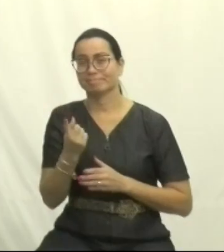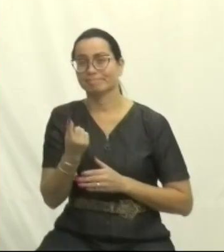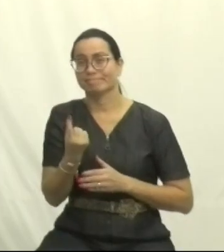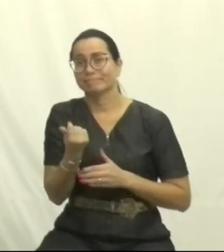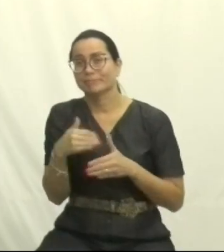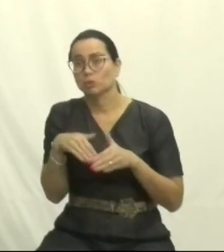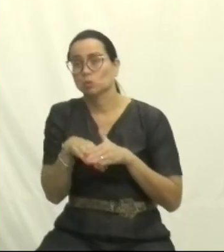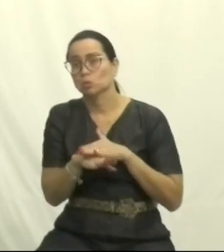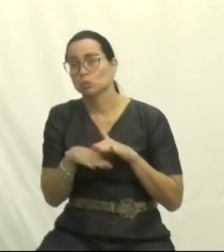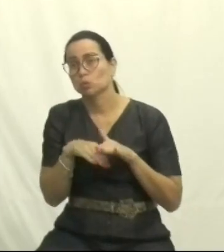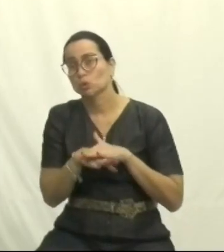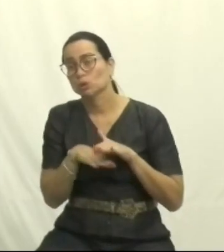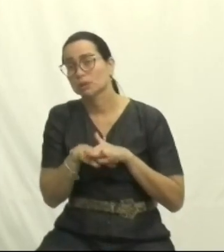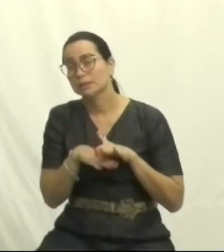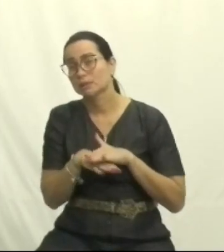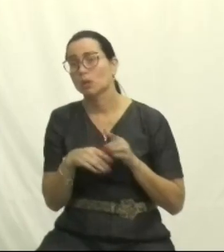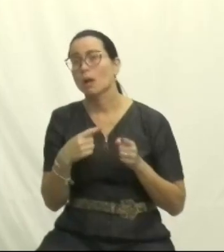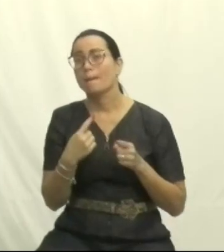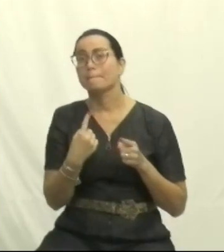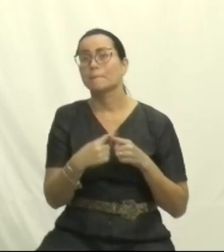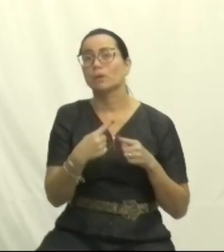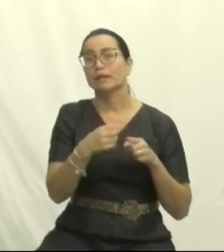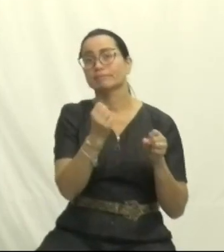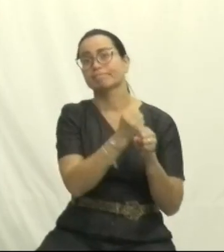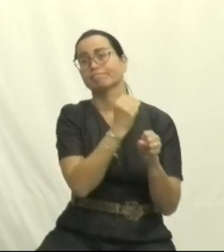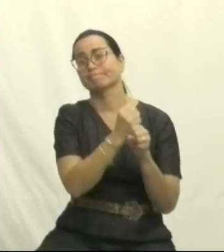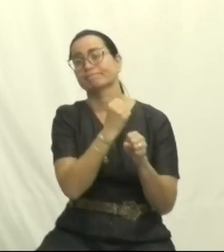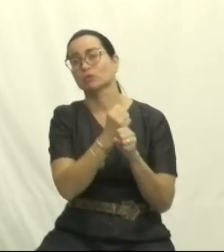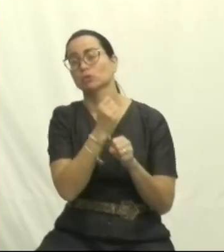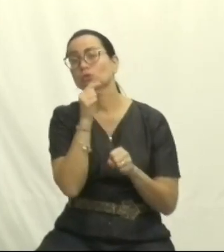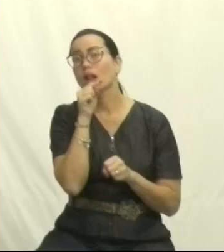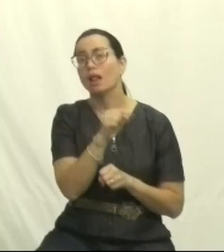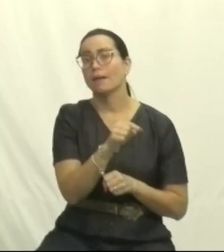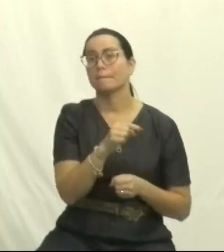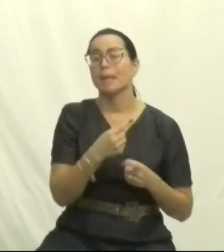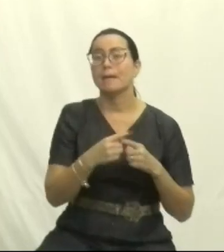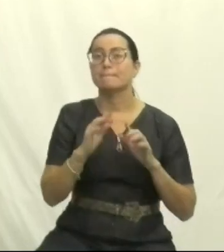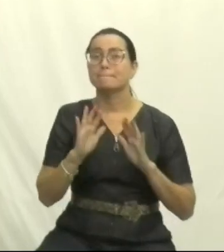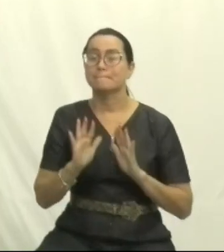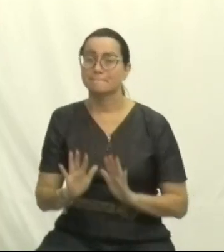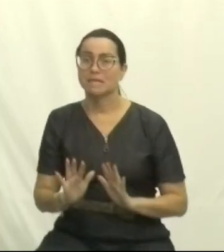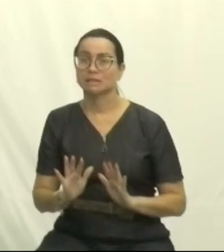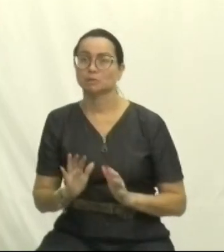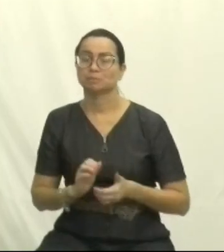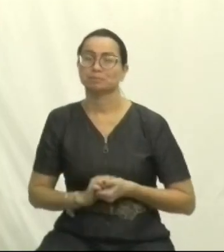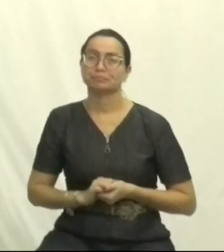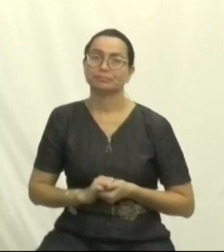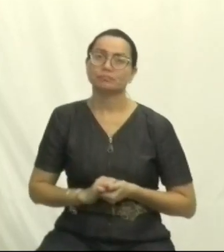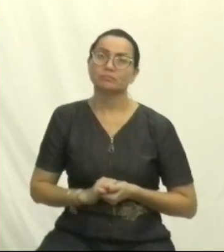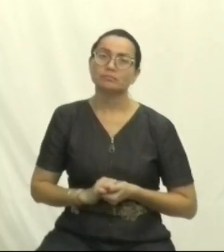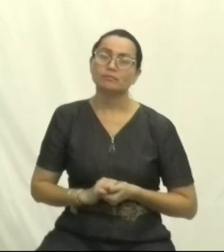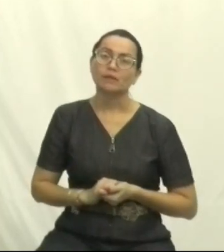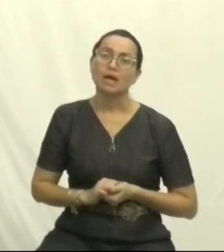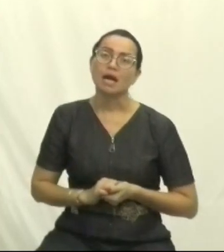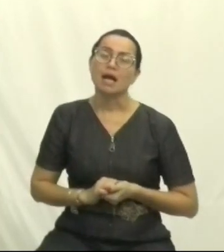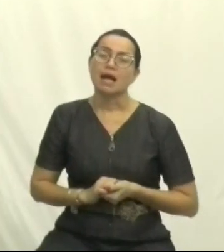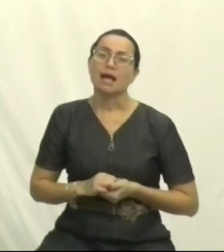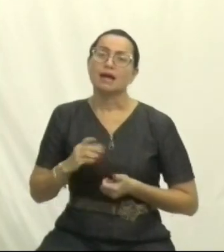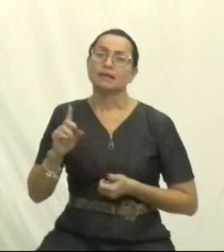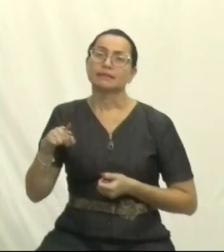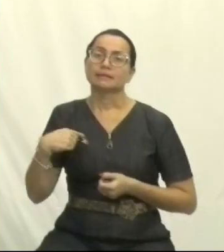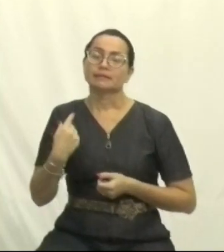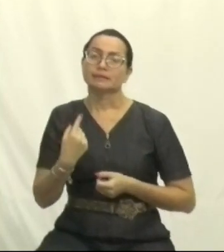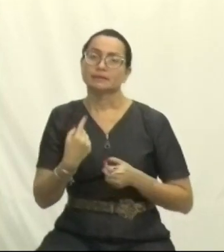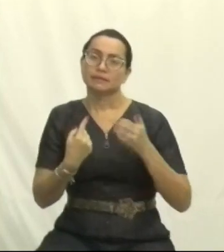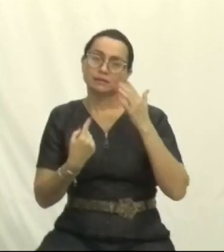em questão de viatura e tudo mais. A gente costuma falar para o pessoal, né, para o nosso efetivo, né, nós vamos ter o mínimo necessário para